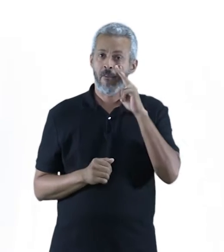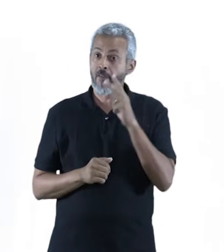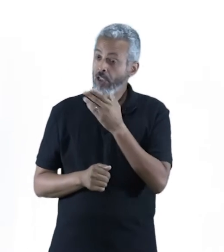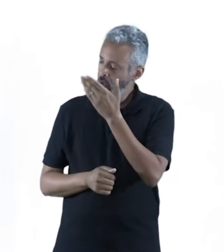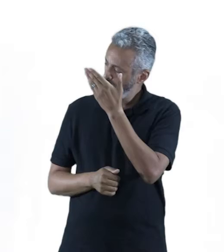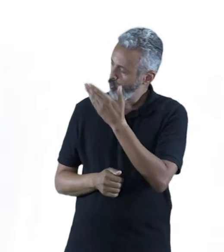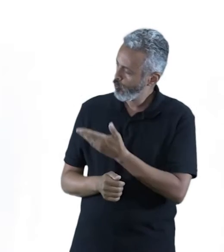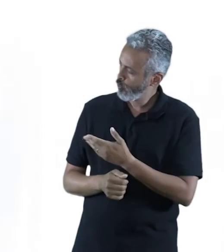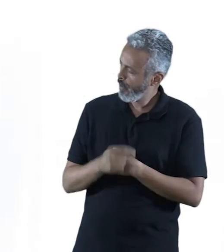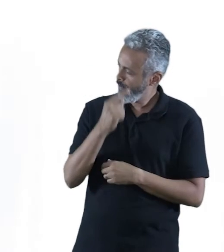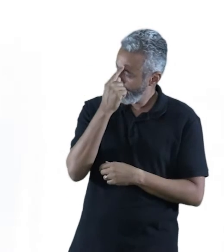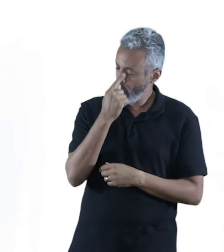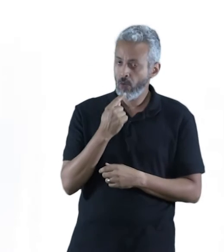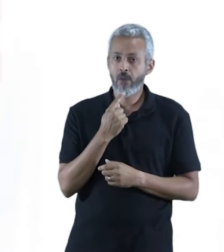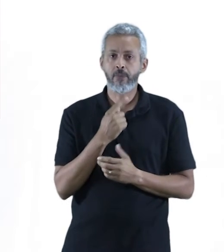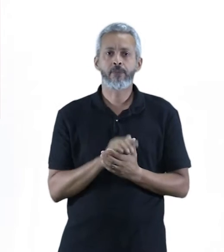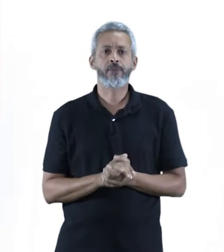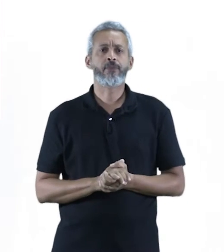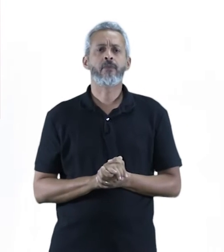Veja a figura a seguir.